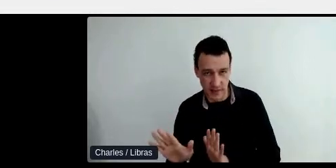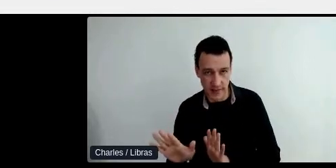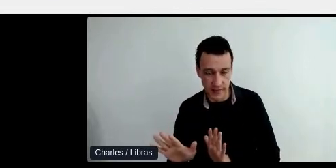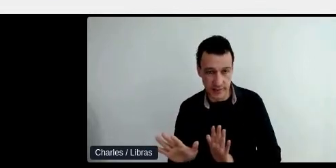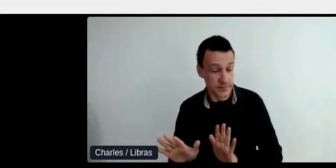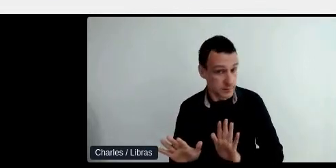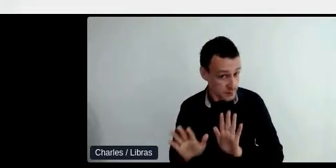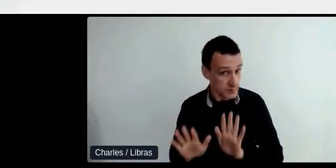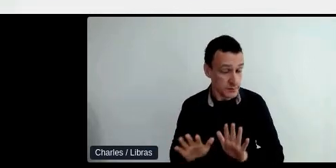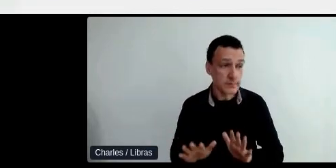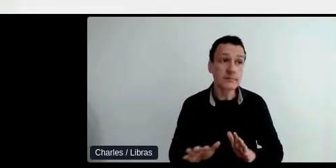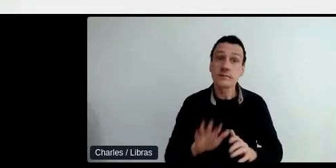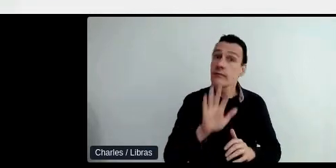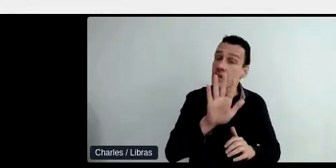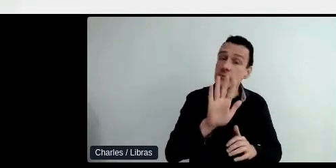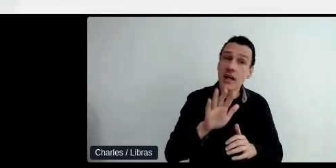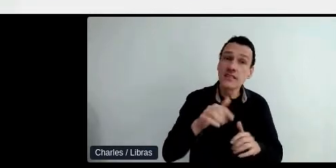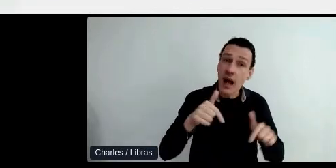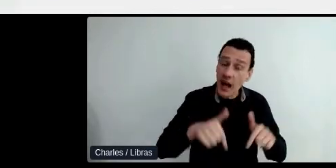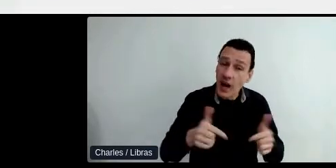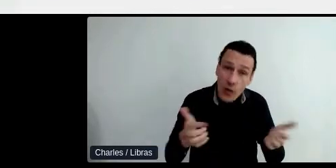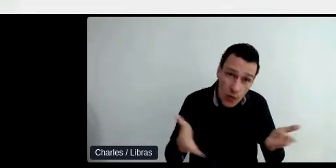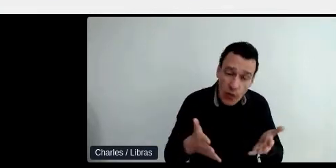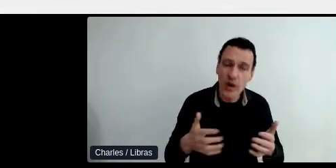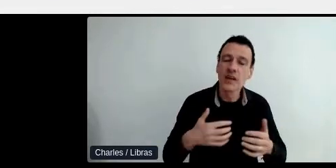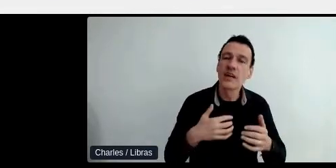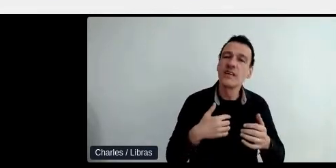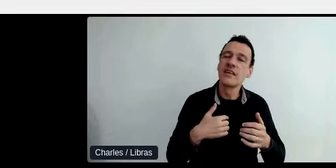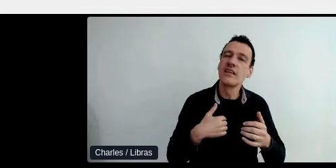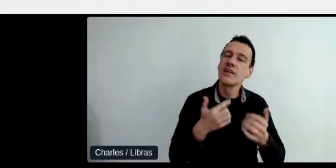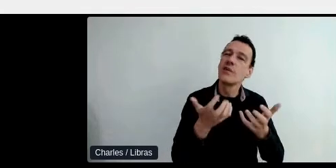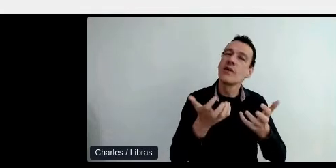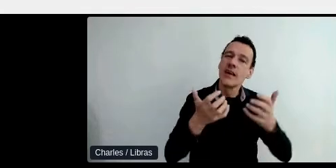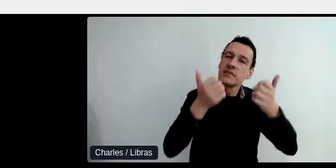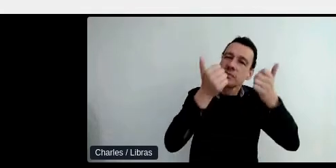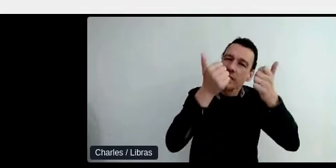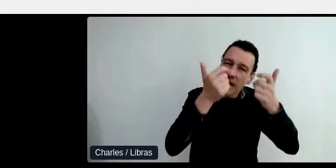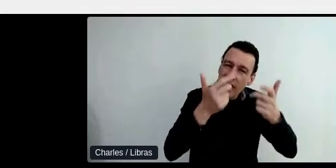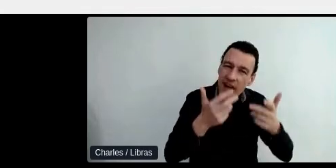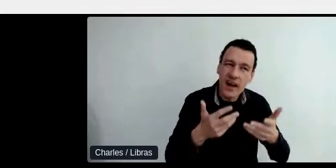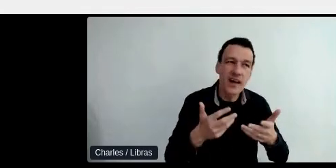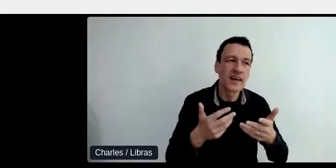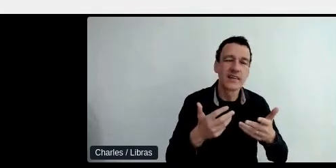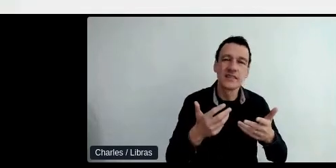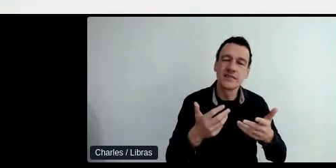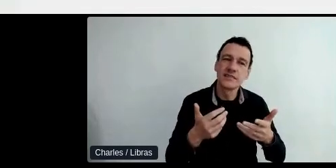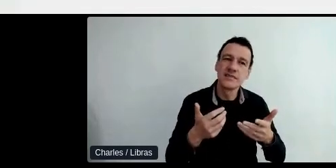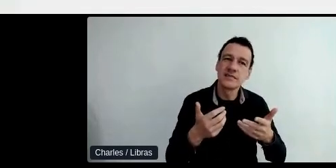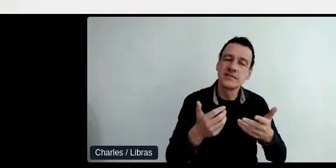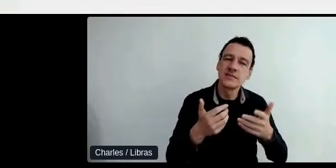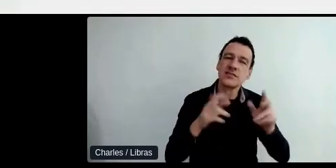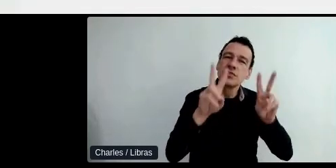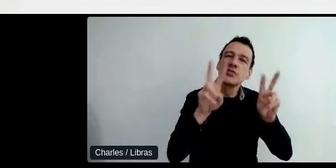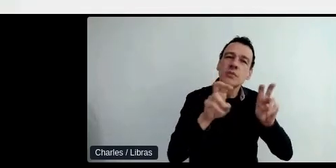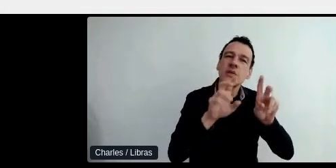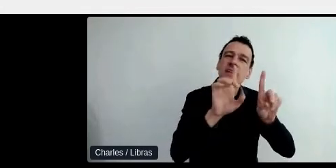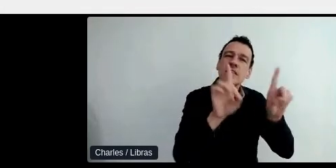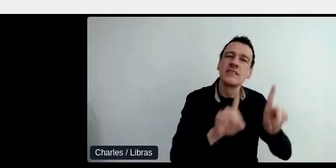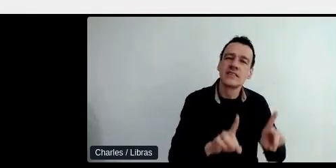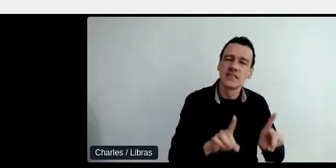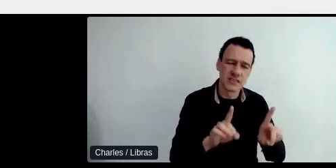começar esse bate-papo falando um pouco mais sobre essas deficiências, né?